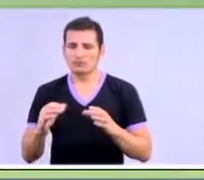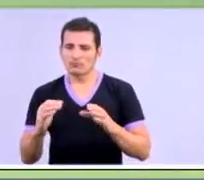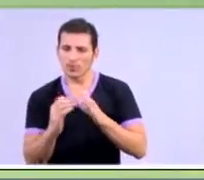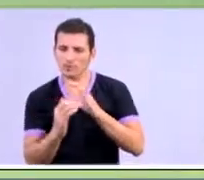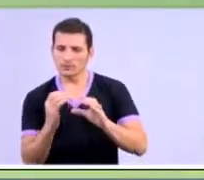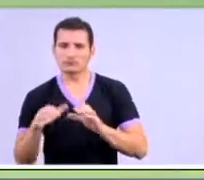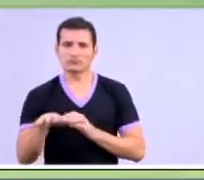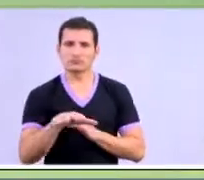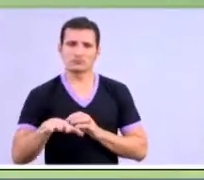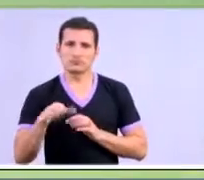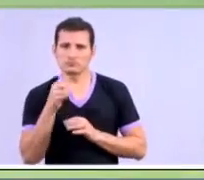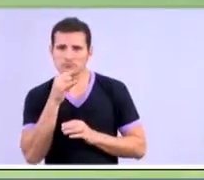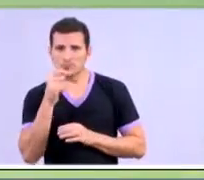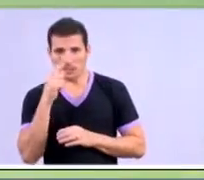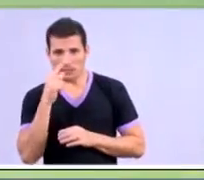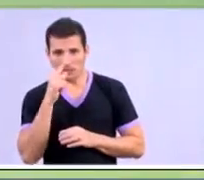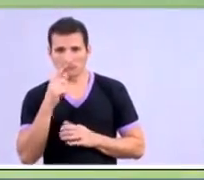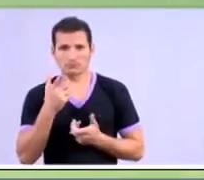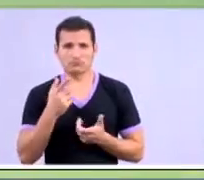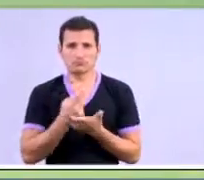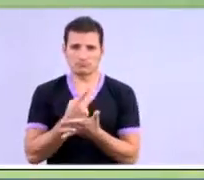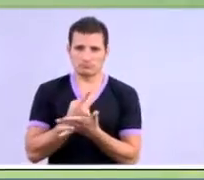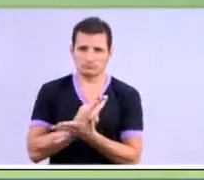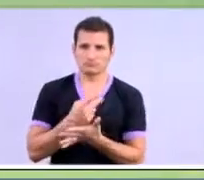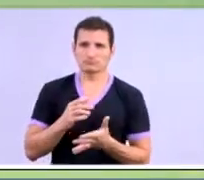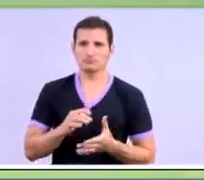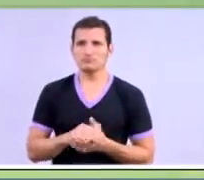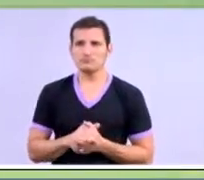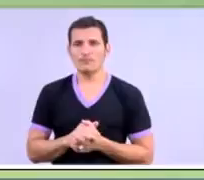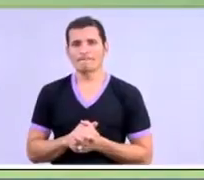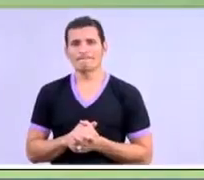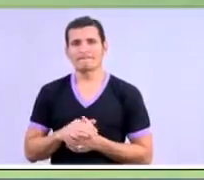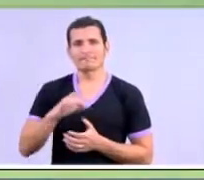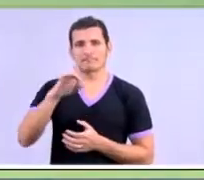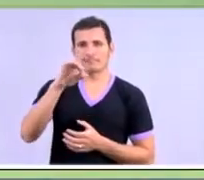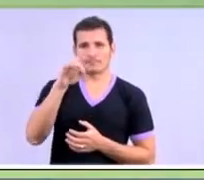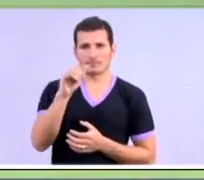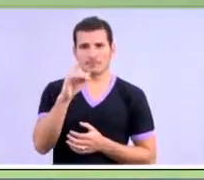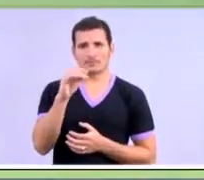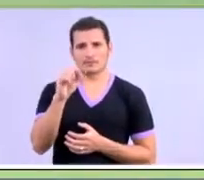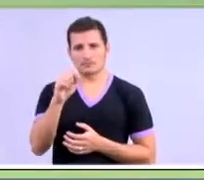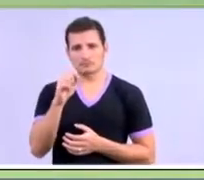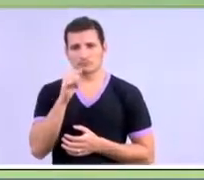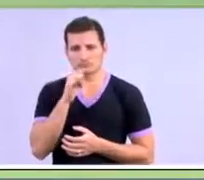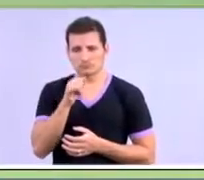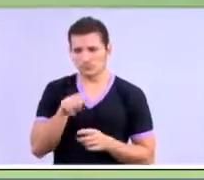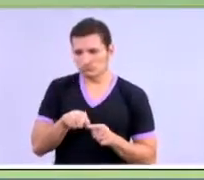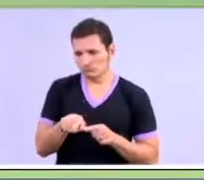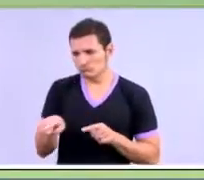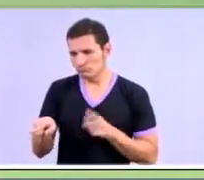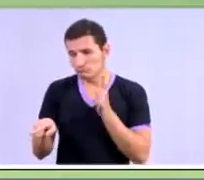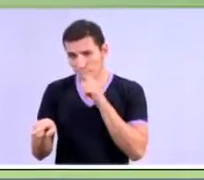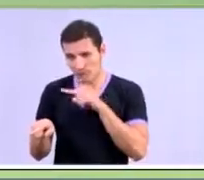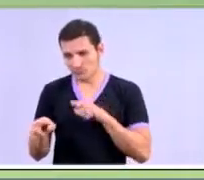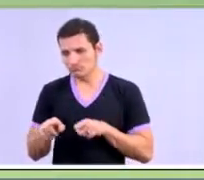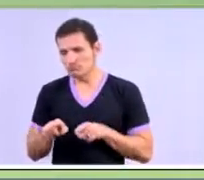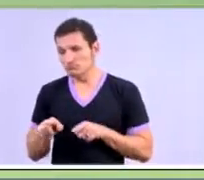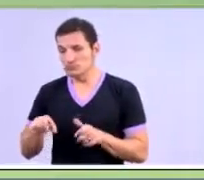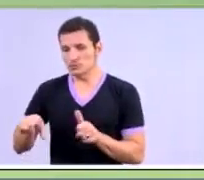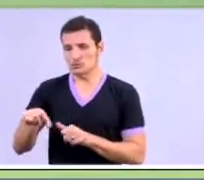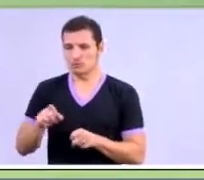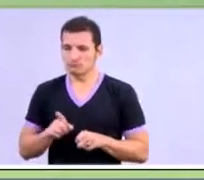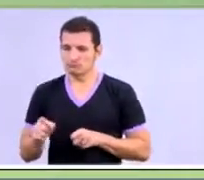falhas e direciona os dados para os caminhos alternativos quando houver uma falha de link e classificam e